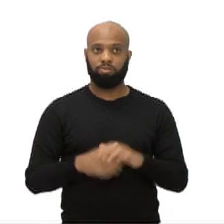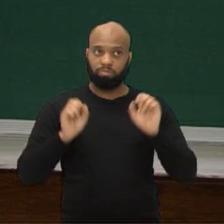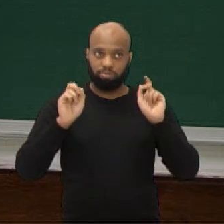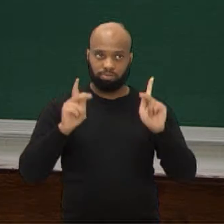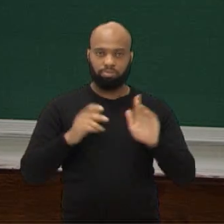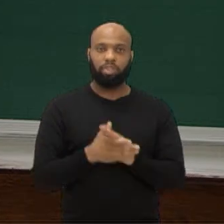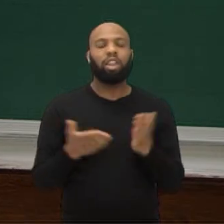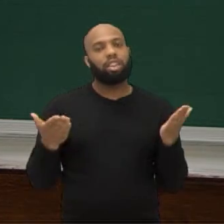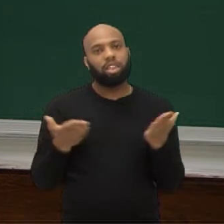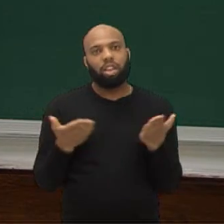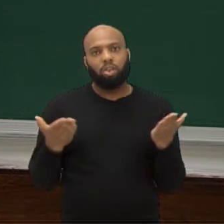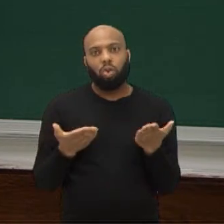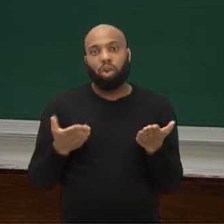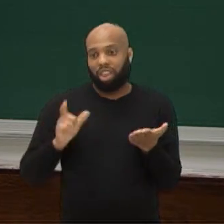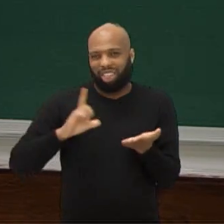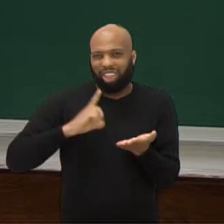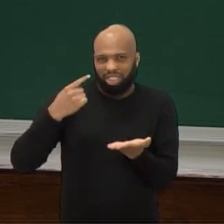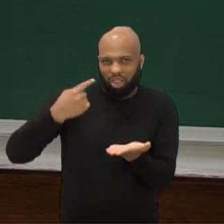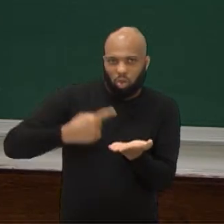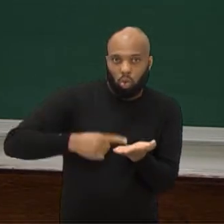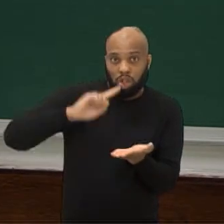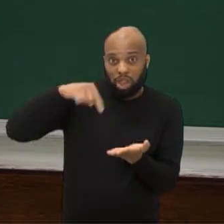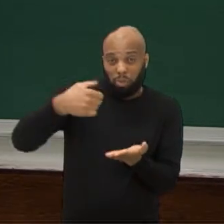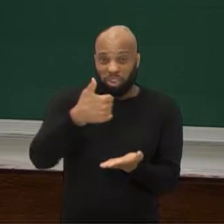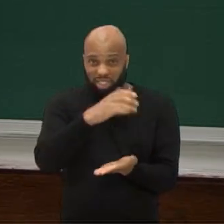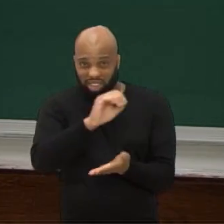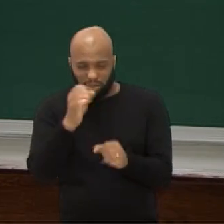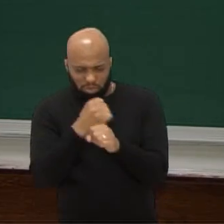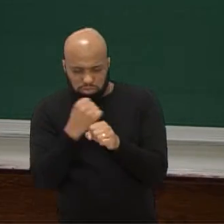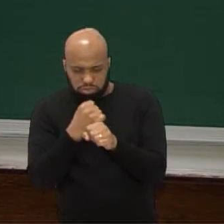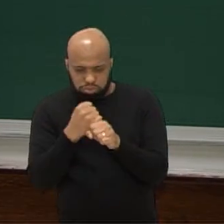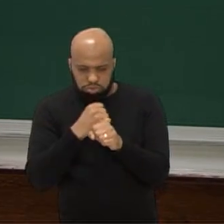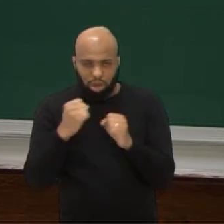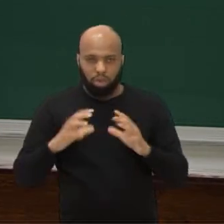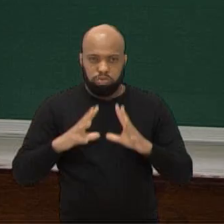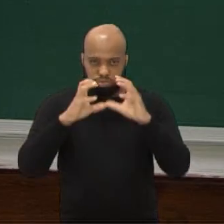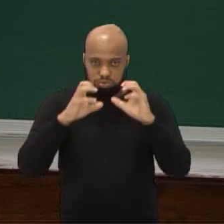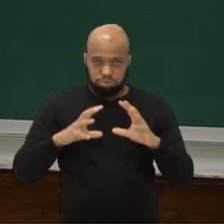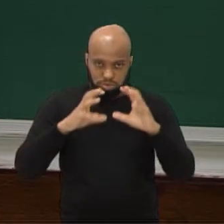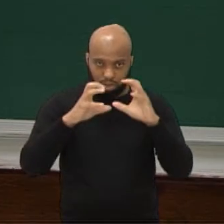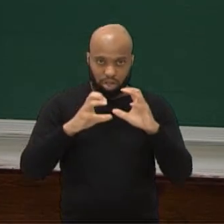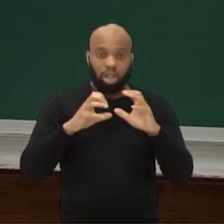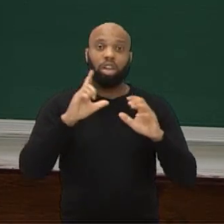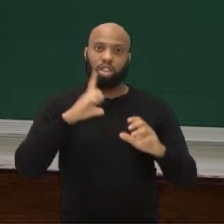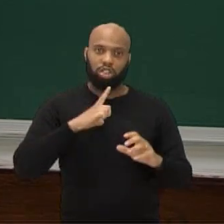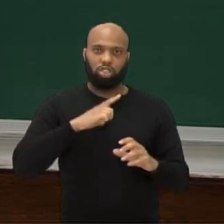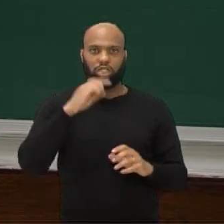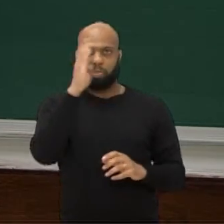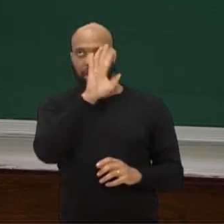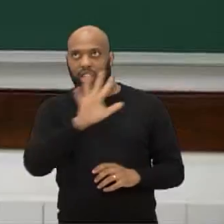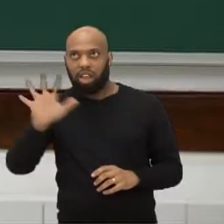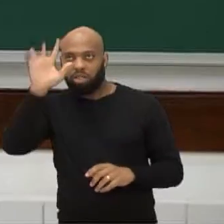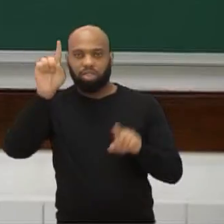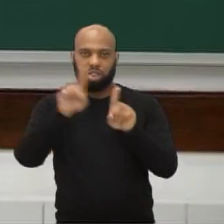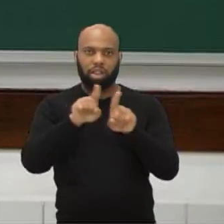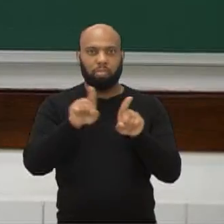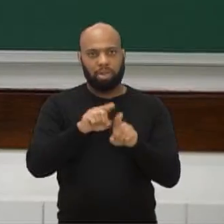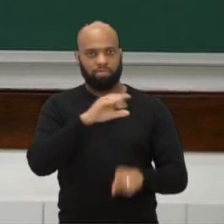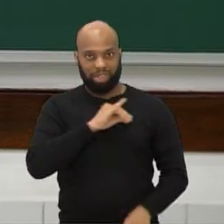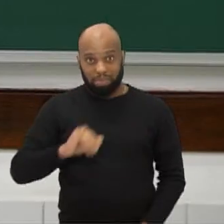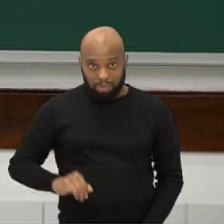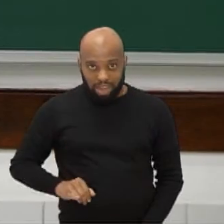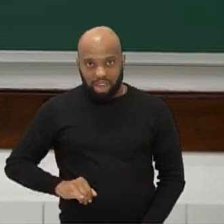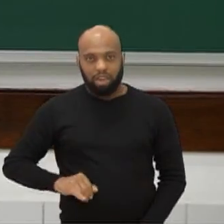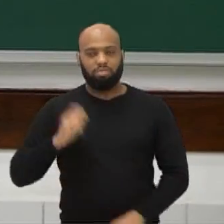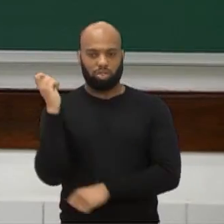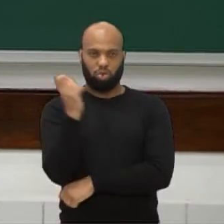Certo? Então, chegou-se a um acordo, depois de 10 anos de conflito entre brasileiros e gaúchos. Ok? E agora,